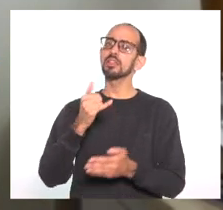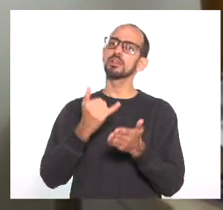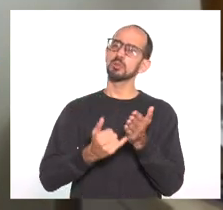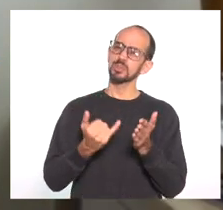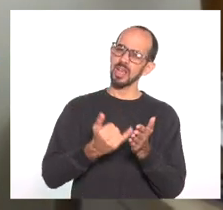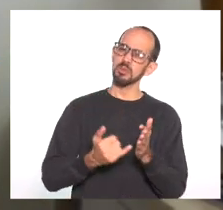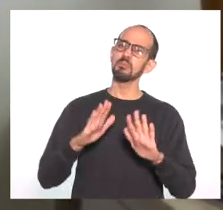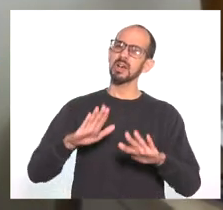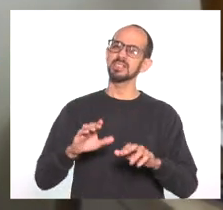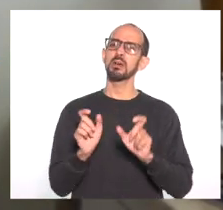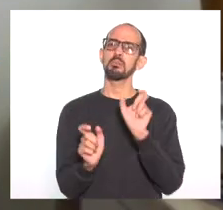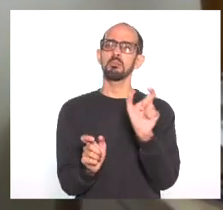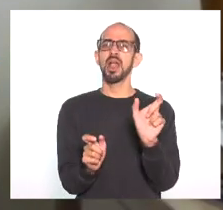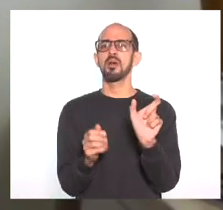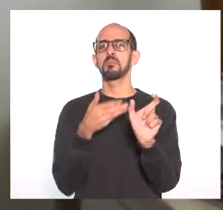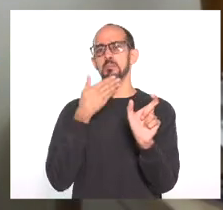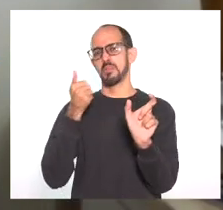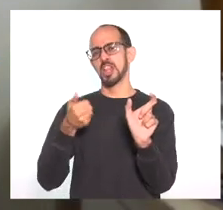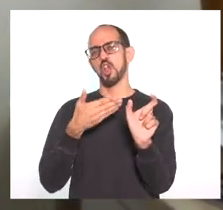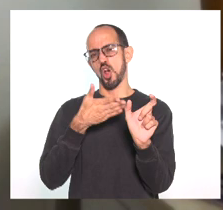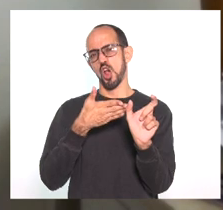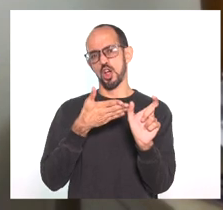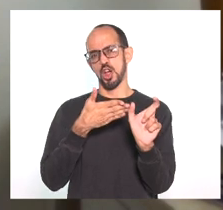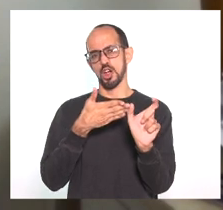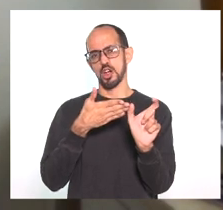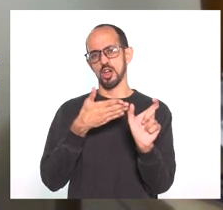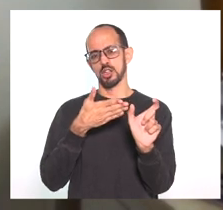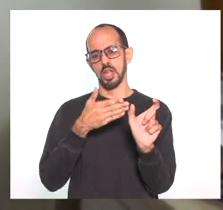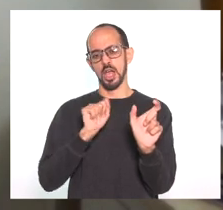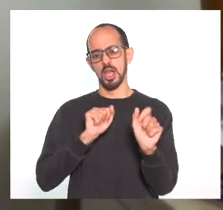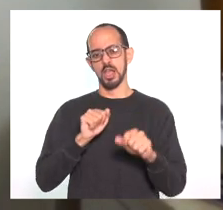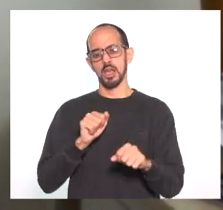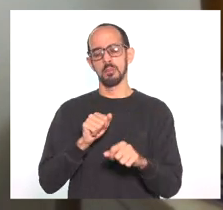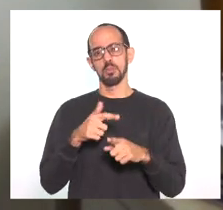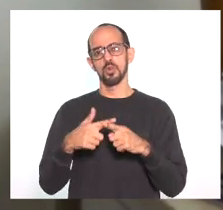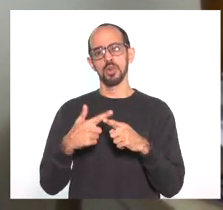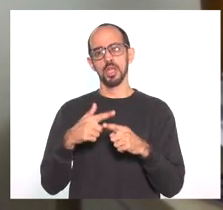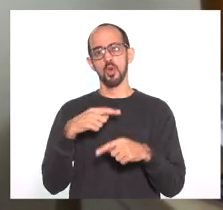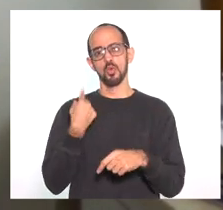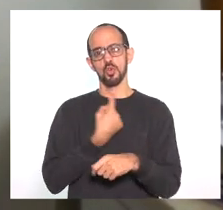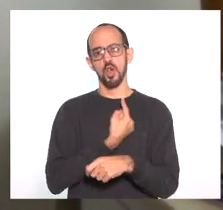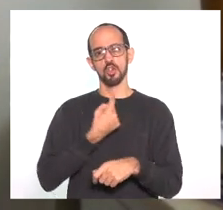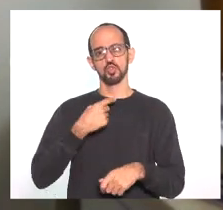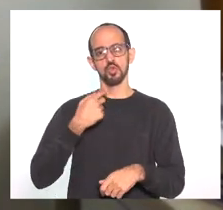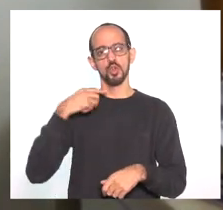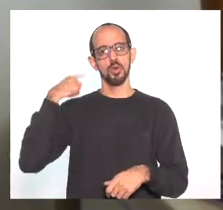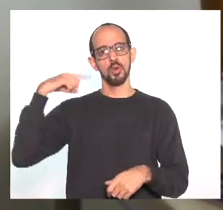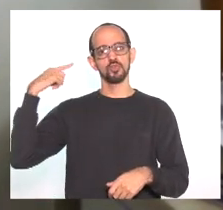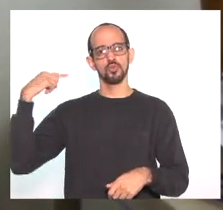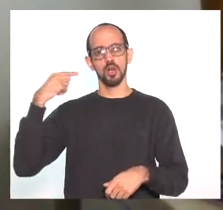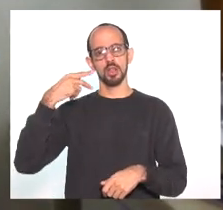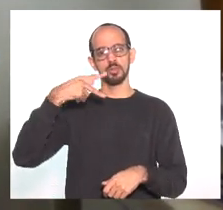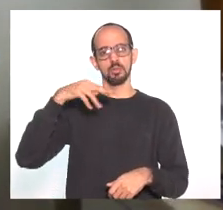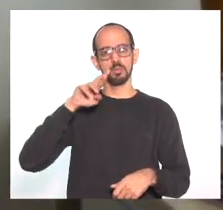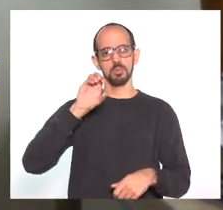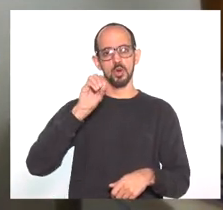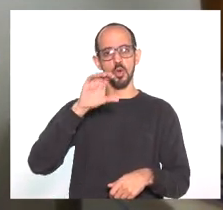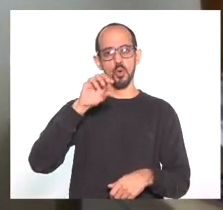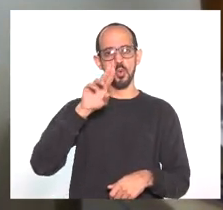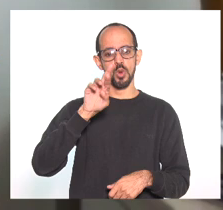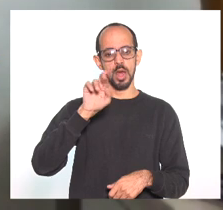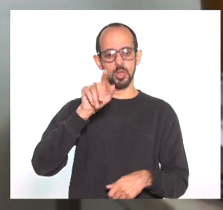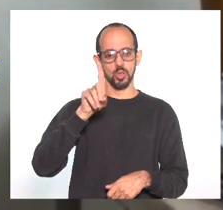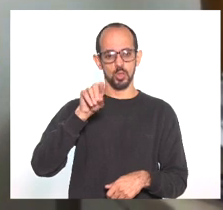mais relevante, segundo o nosso procurador, que eu vou falar dele daqui a pouquinho, Rodrigo Lourenço, receitas